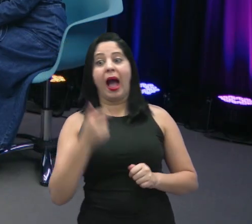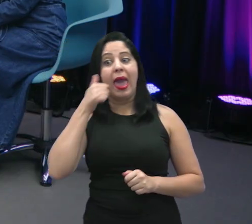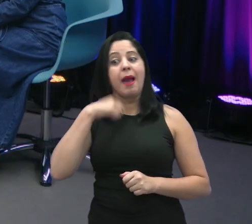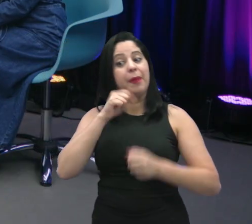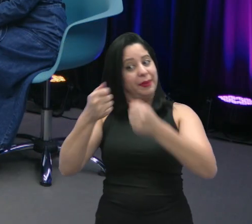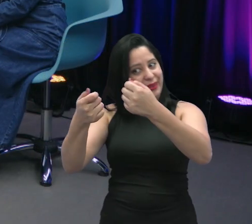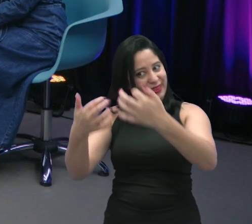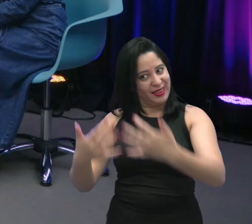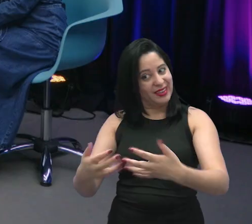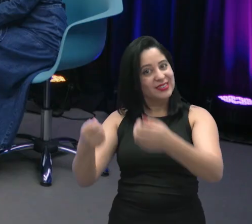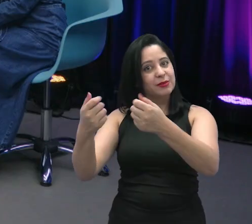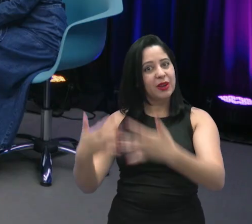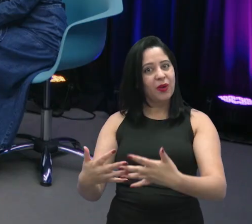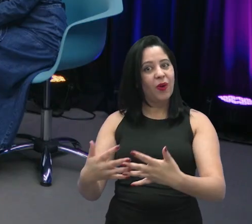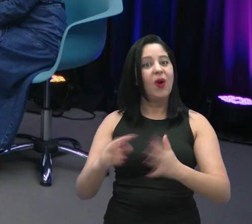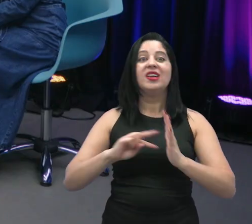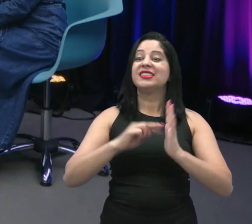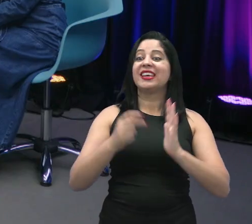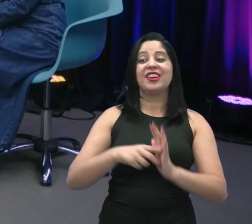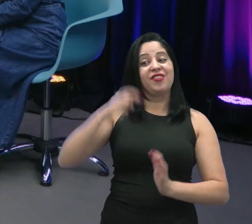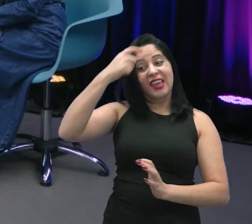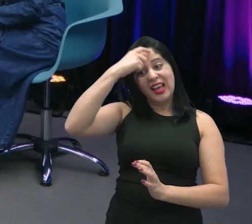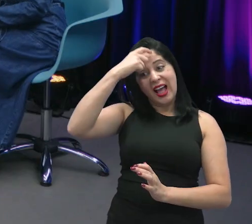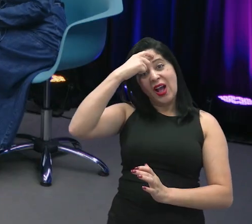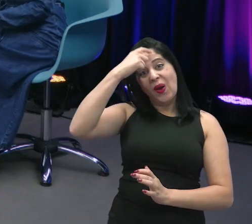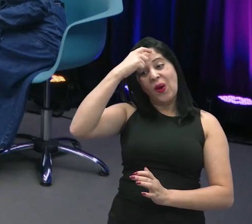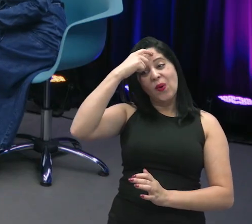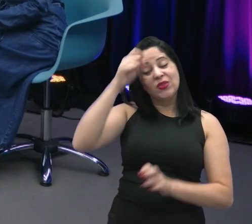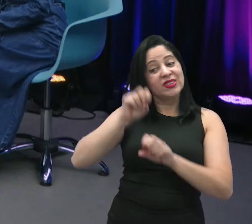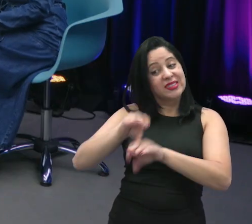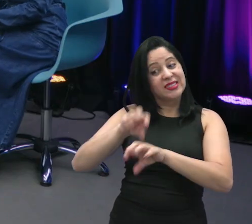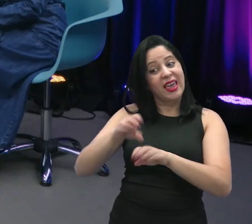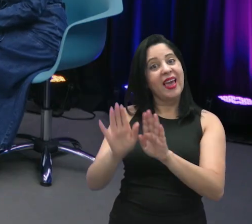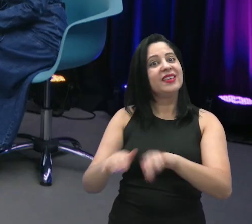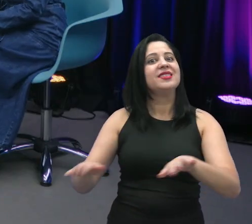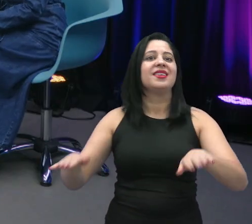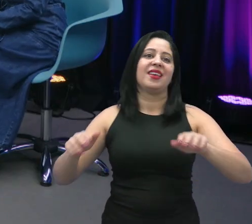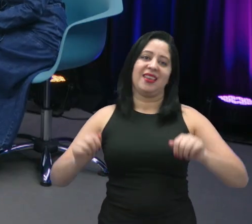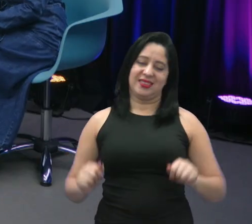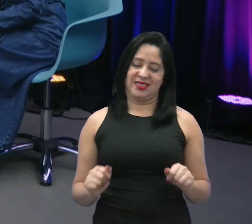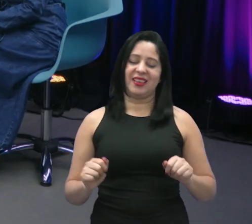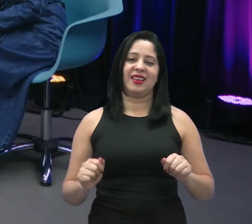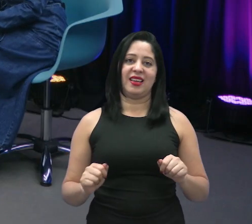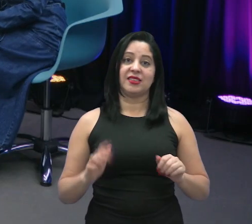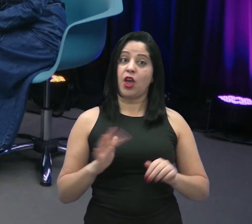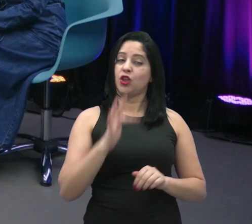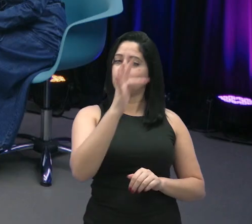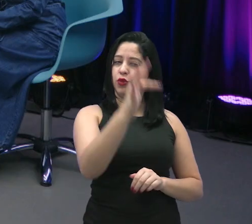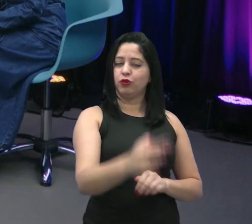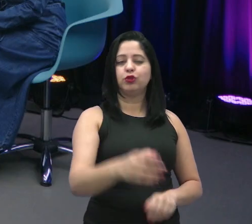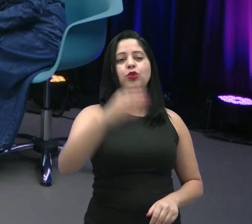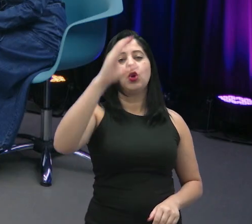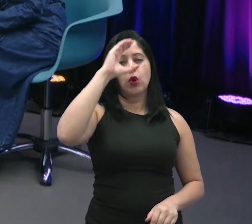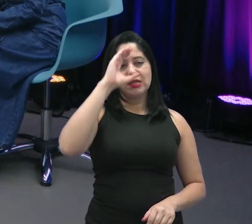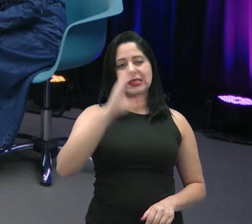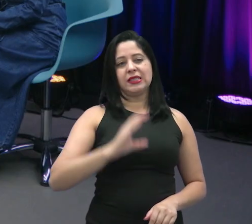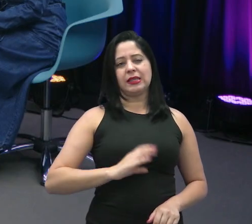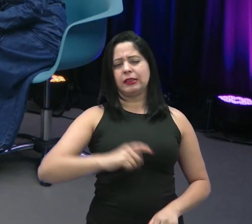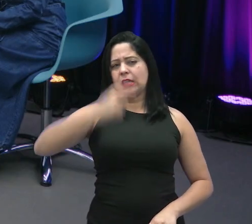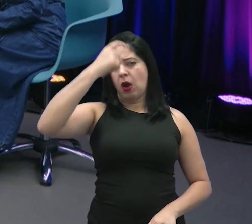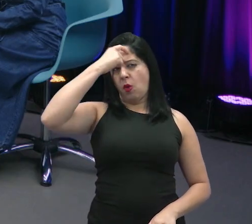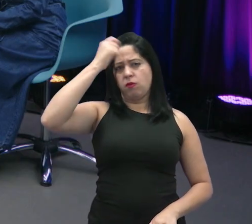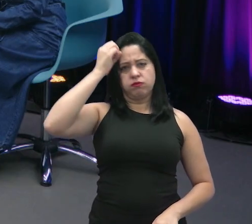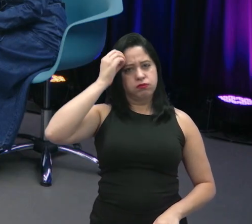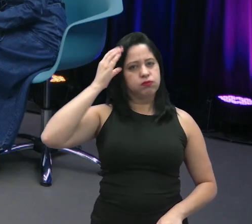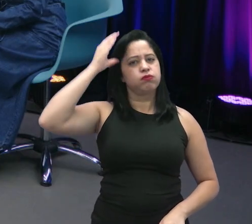mãe explicando. Então, já é uma conscientização que você vai ganhando e com certeza você cria cidadãos mais conscientes, né?